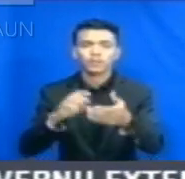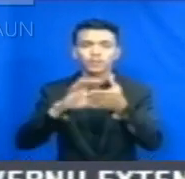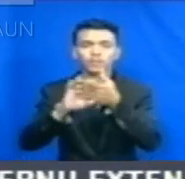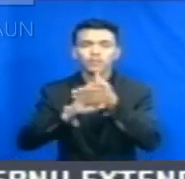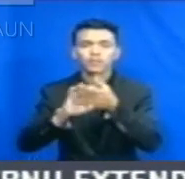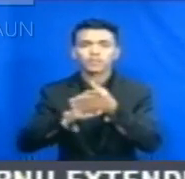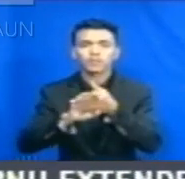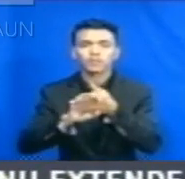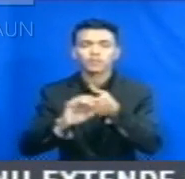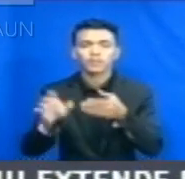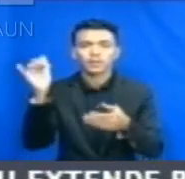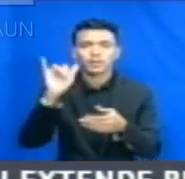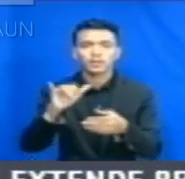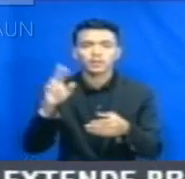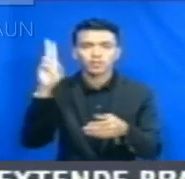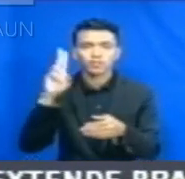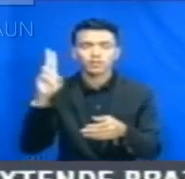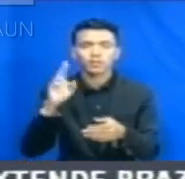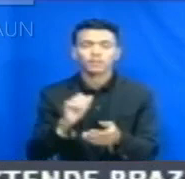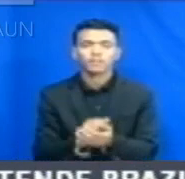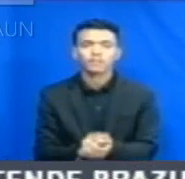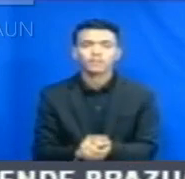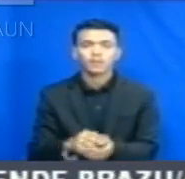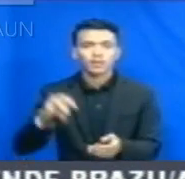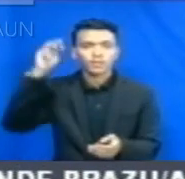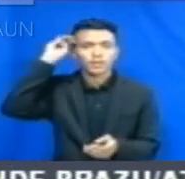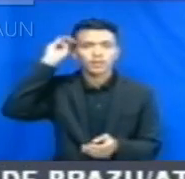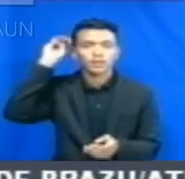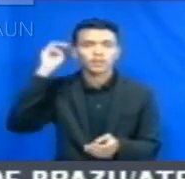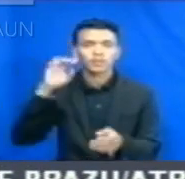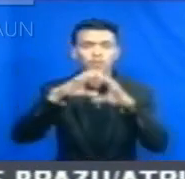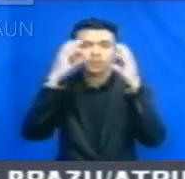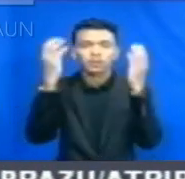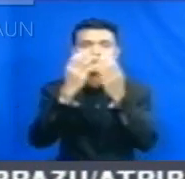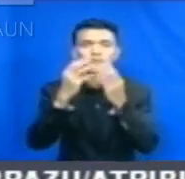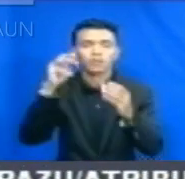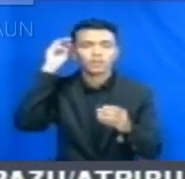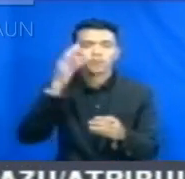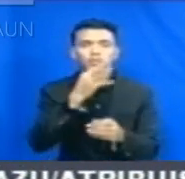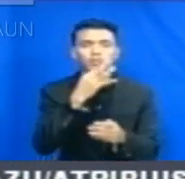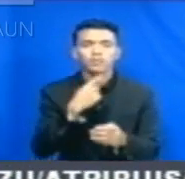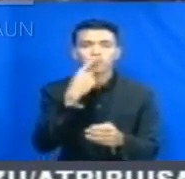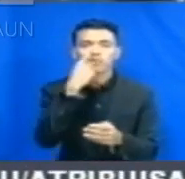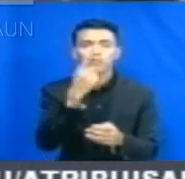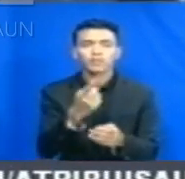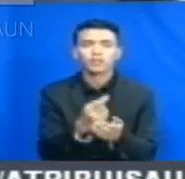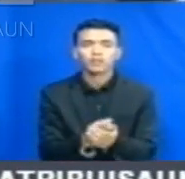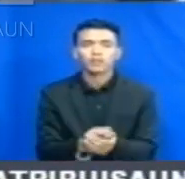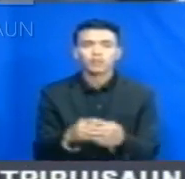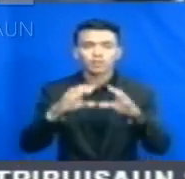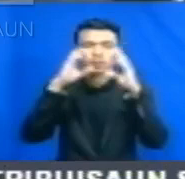bemaca, se a hora não é se processa ela. Ministro Presidência, Conselho Ministro informa. Conselho Ministro